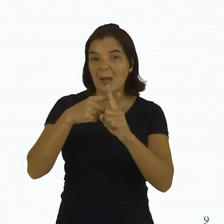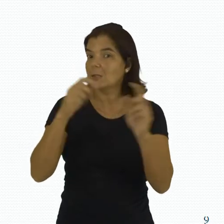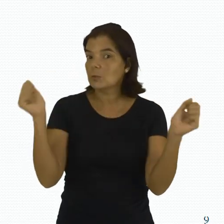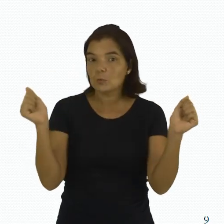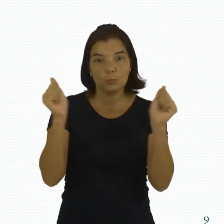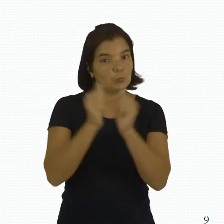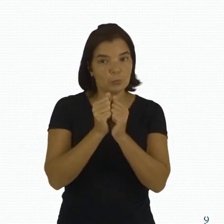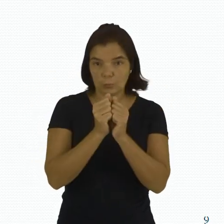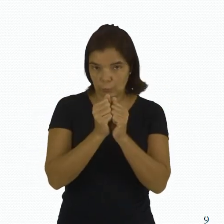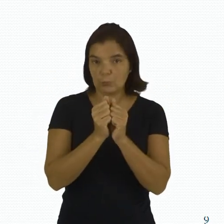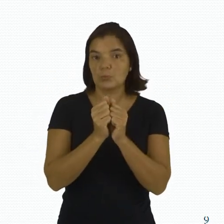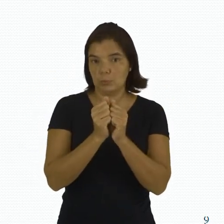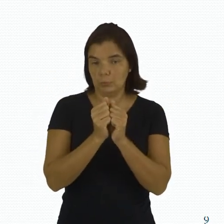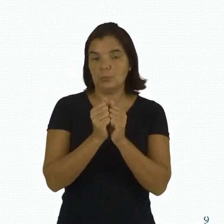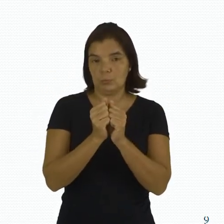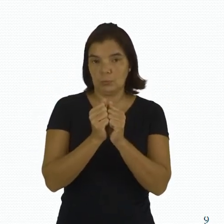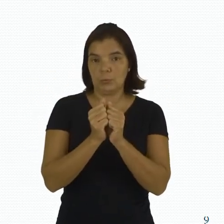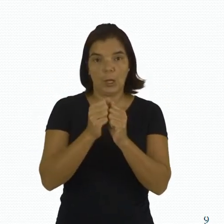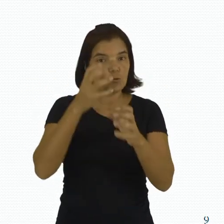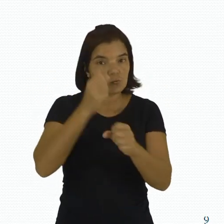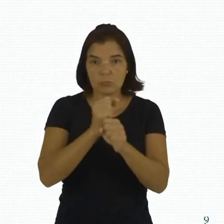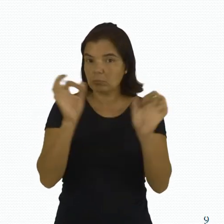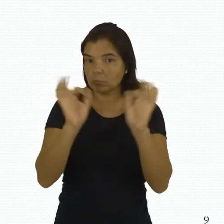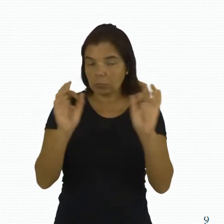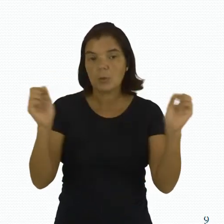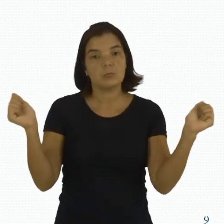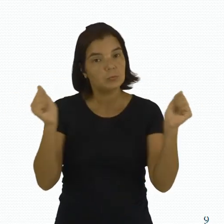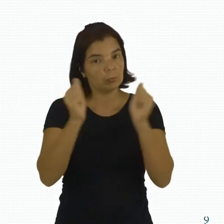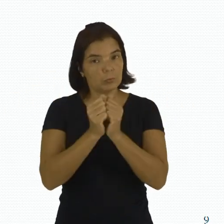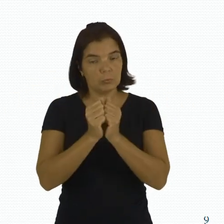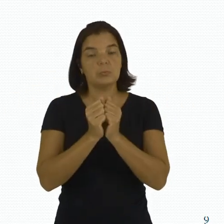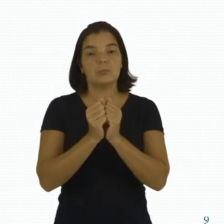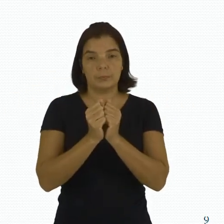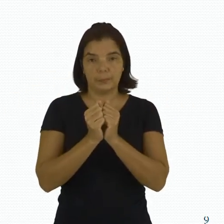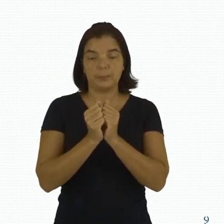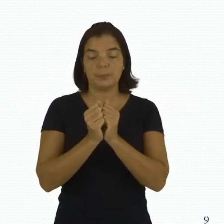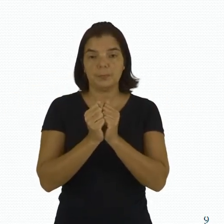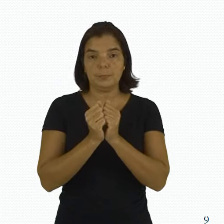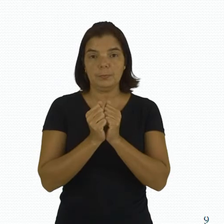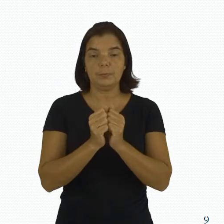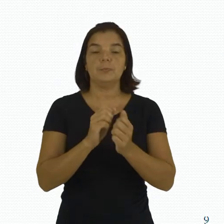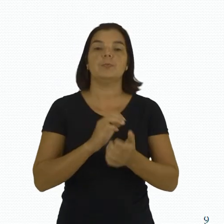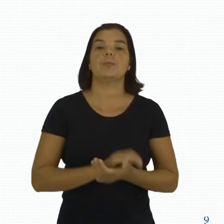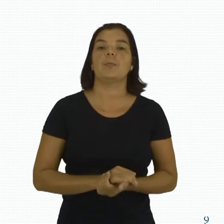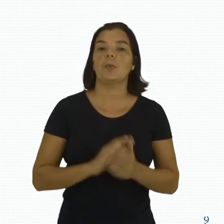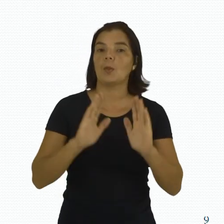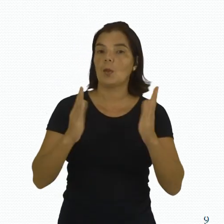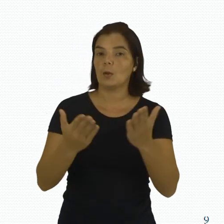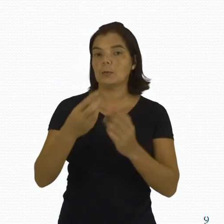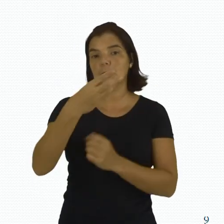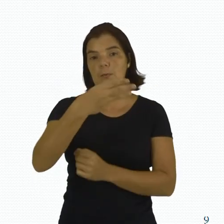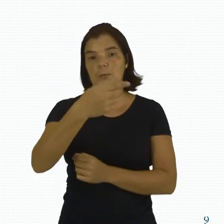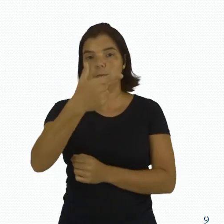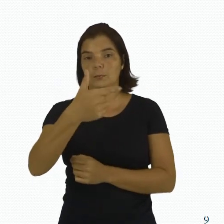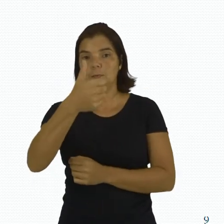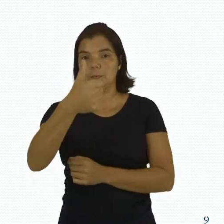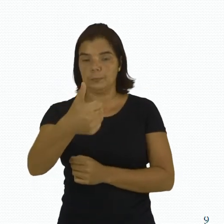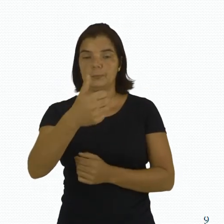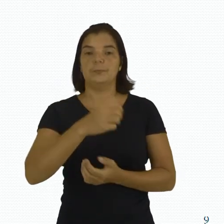de eu juntar, de eu agrupar. Então eu junto a parte inteira, junto com o anteperíodo, junto com o período e formo aí o